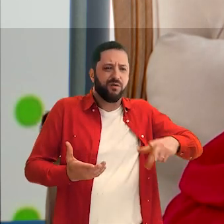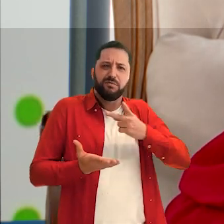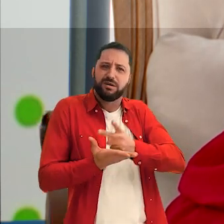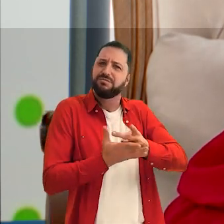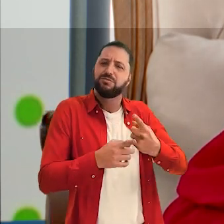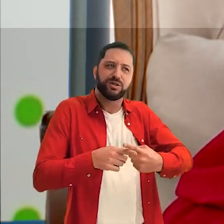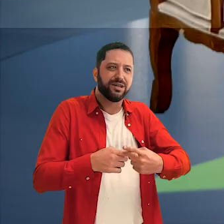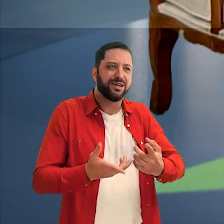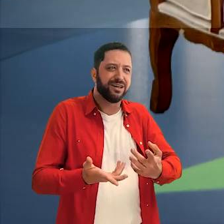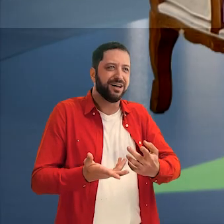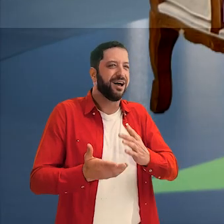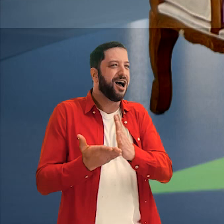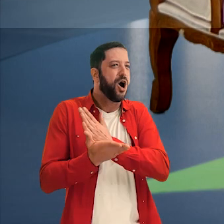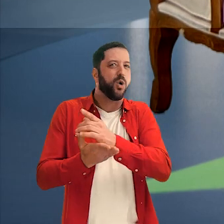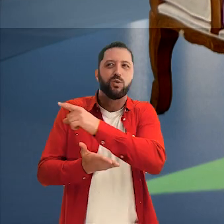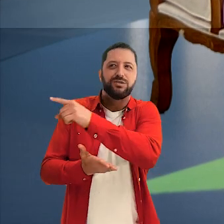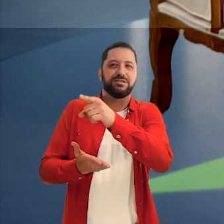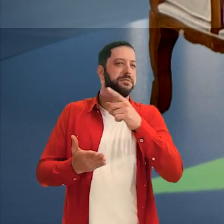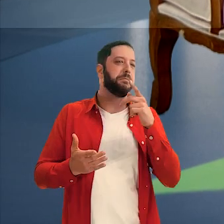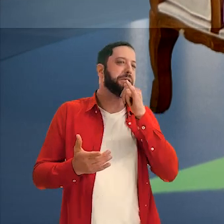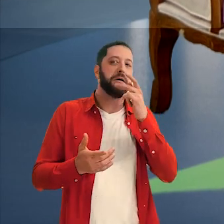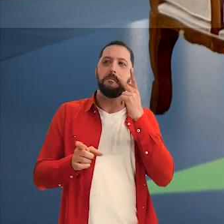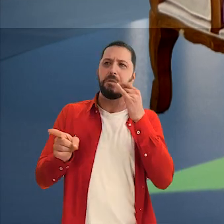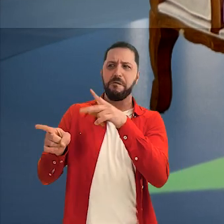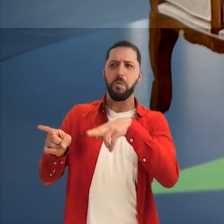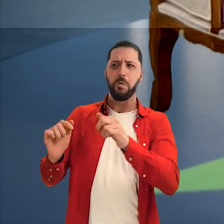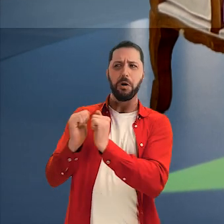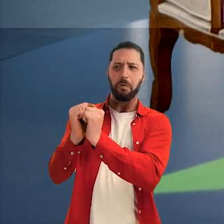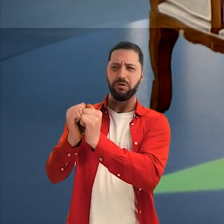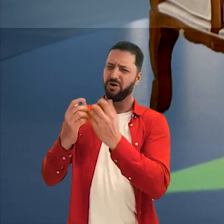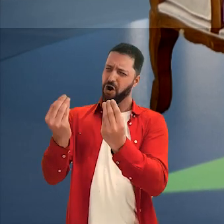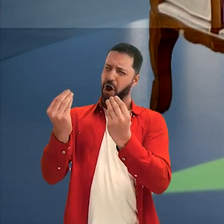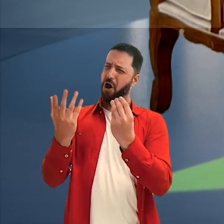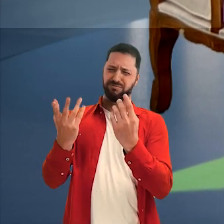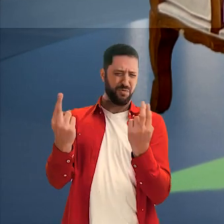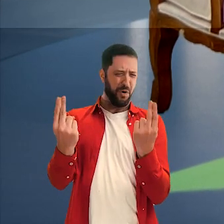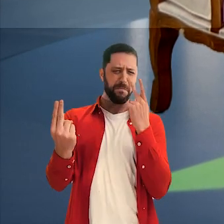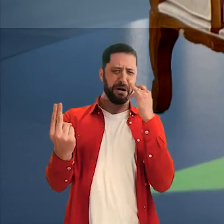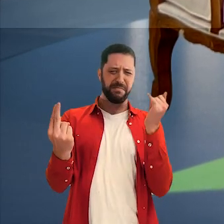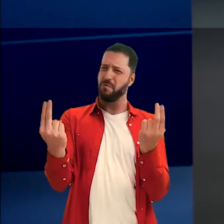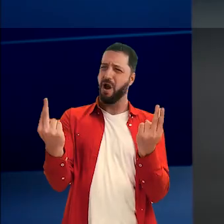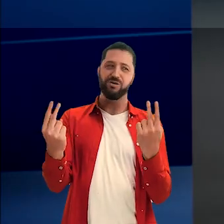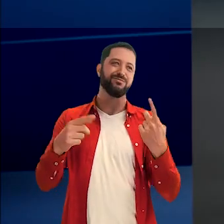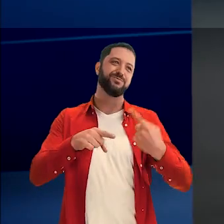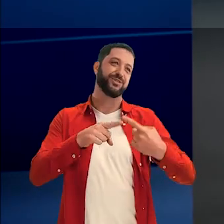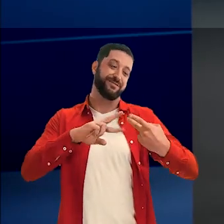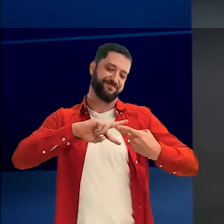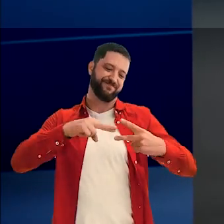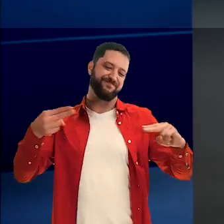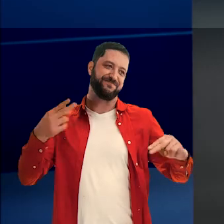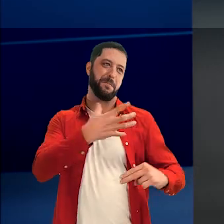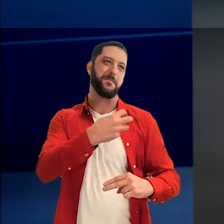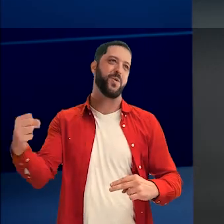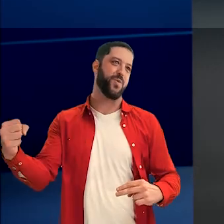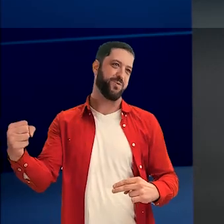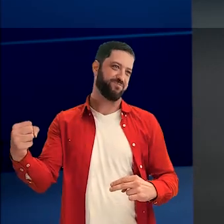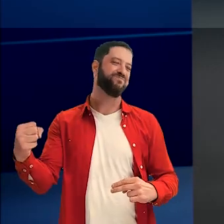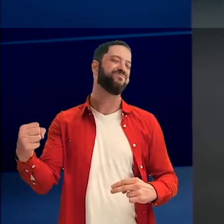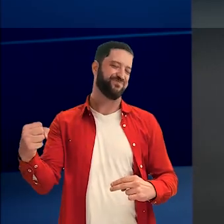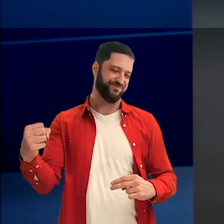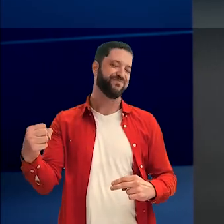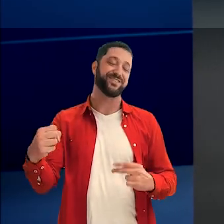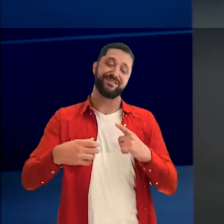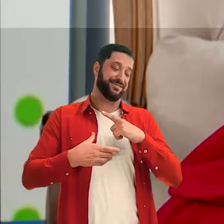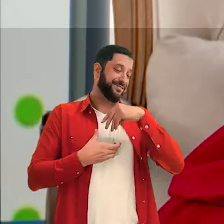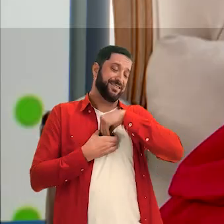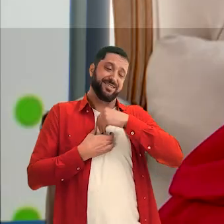padrão. Né? Não tem aquela situação assim que a pessoa fala, nossa, você nem conviveu com seu pai, você é igualzinho ao seu pai. É a herança genética.